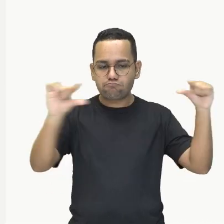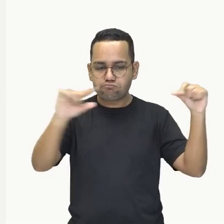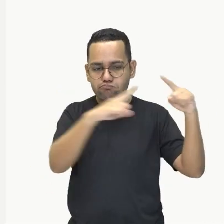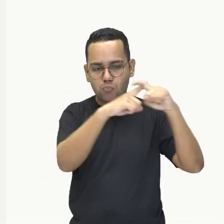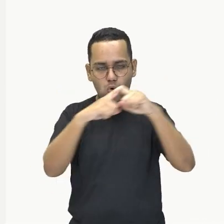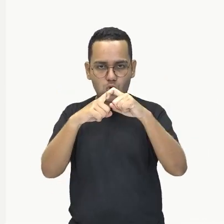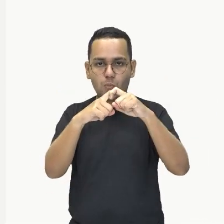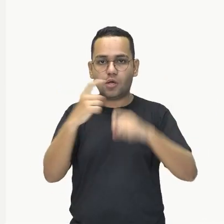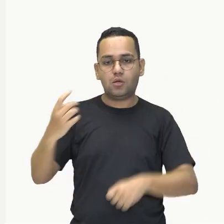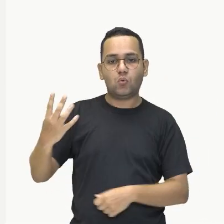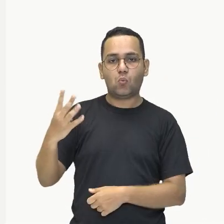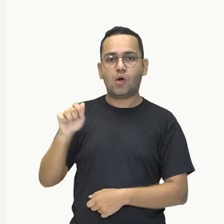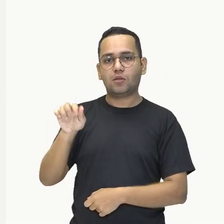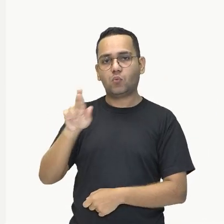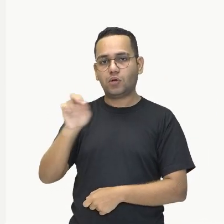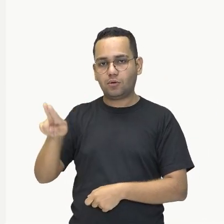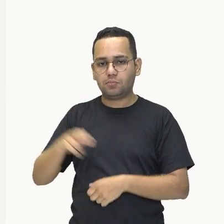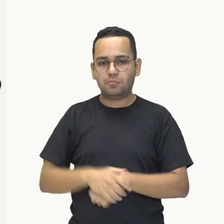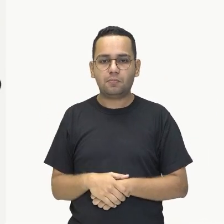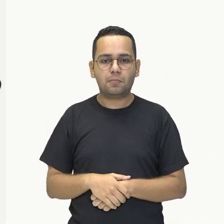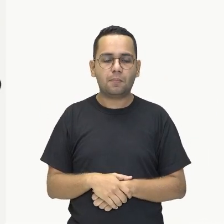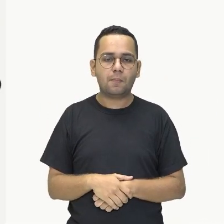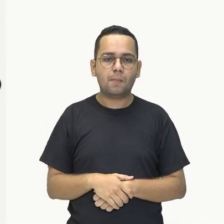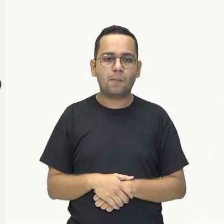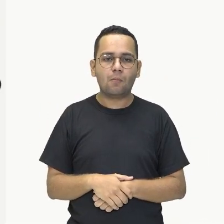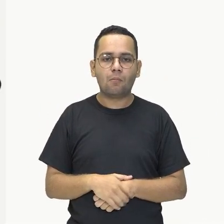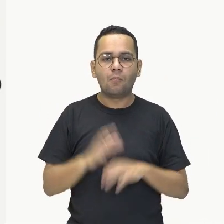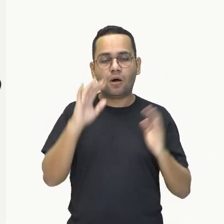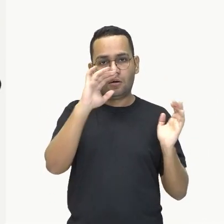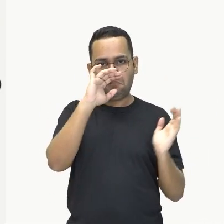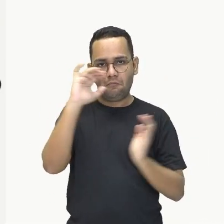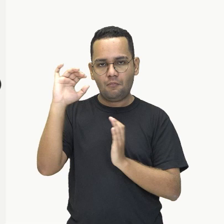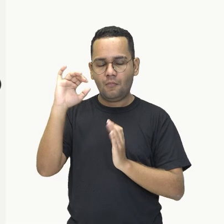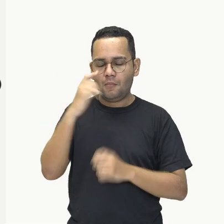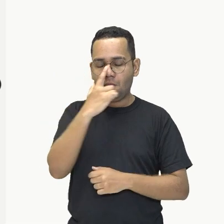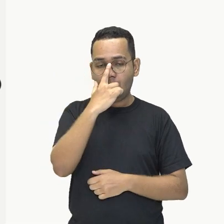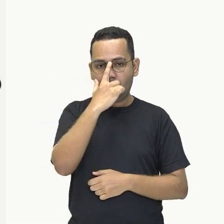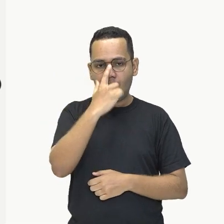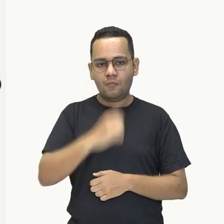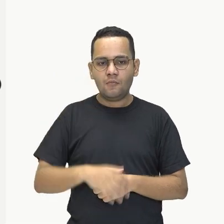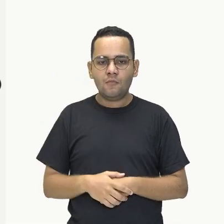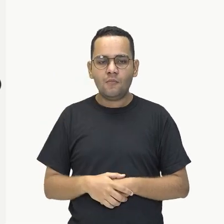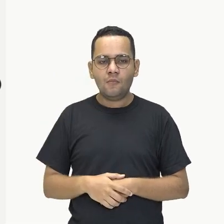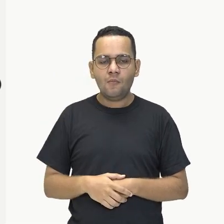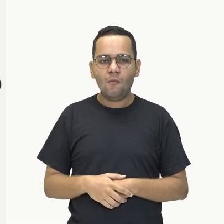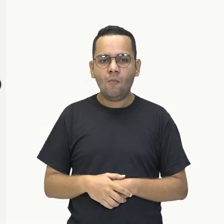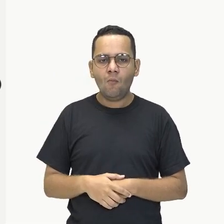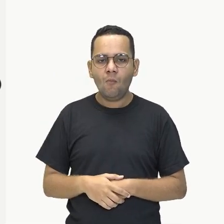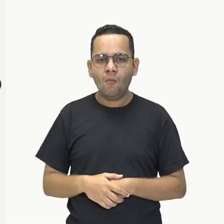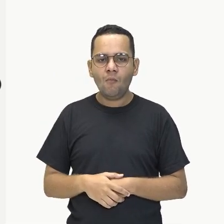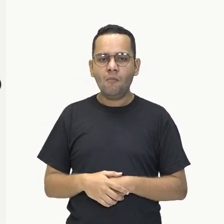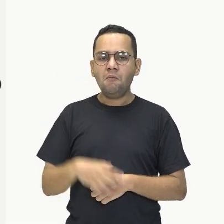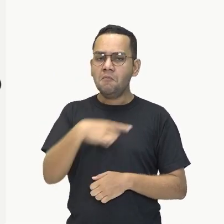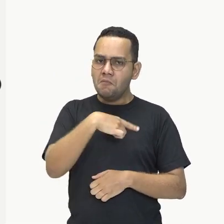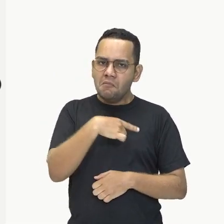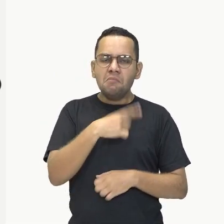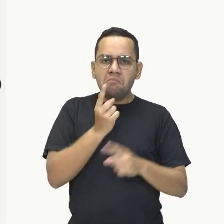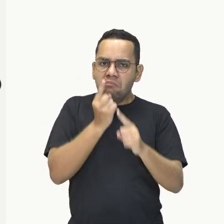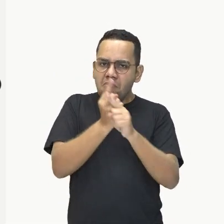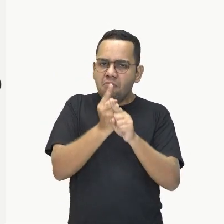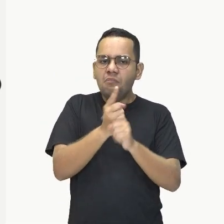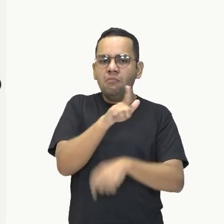grau. Tá bom? Agora, eu também posso indicar o grau de um polinômio